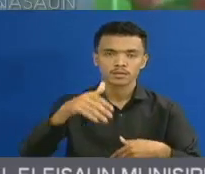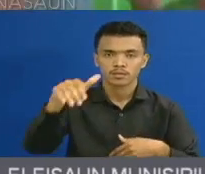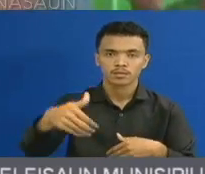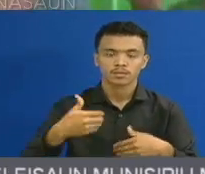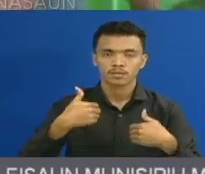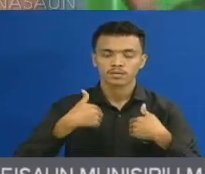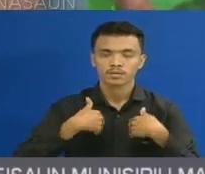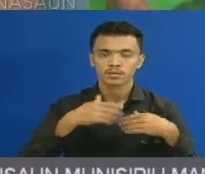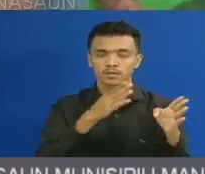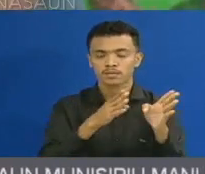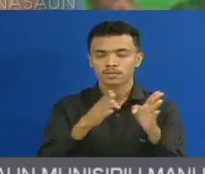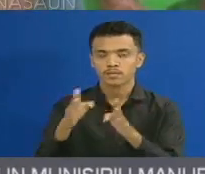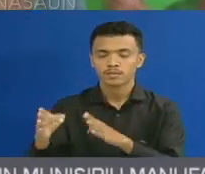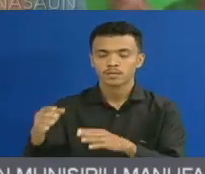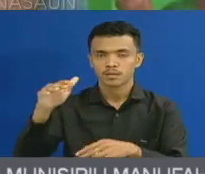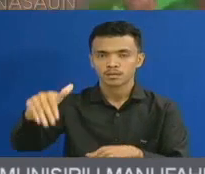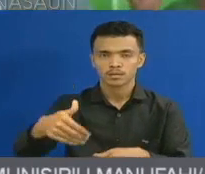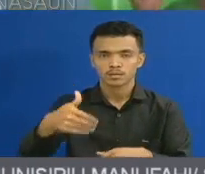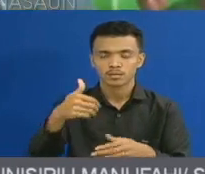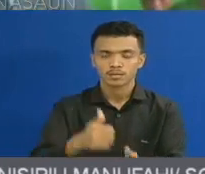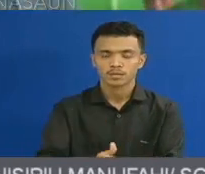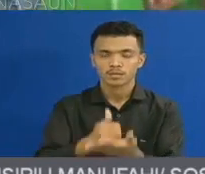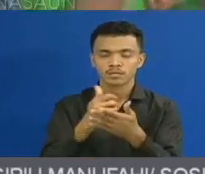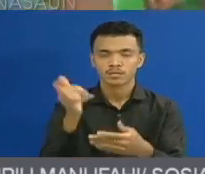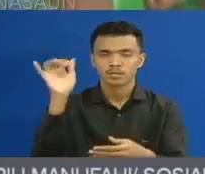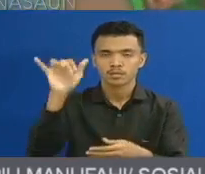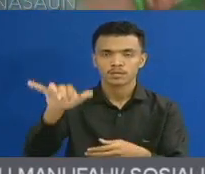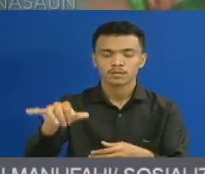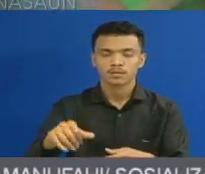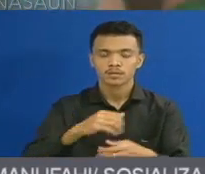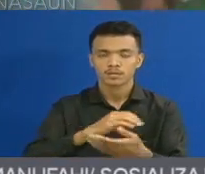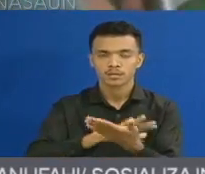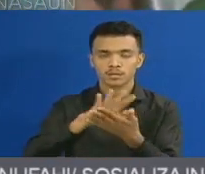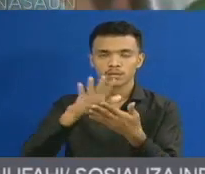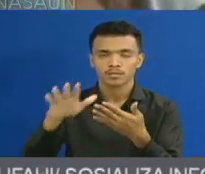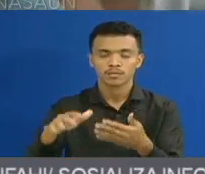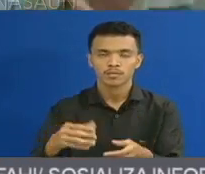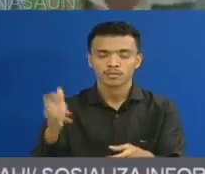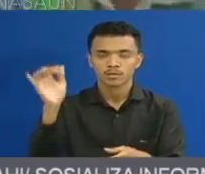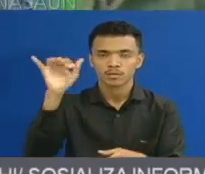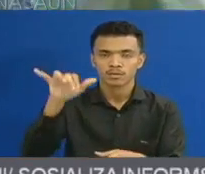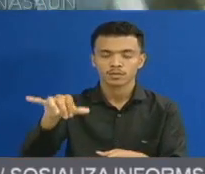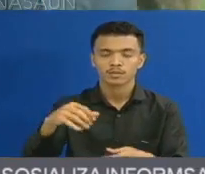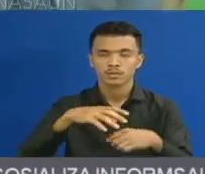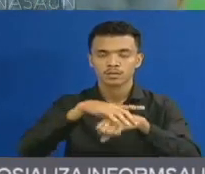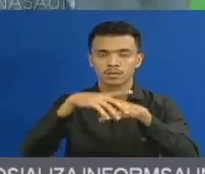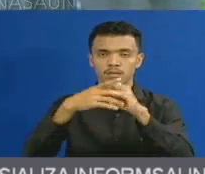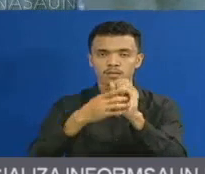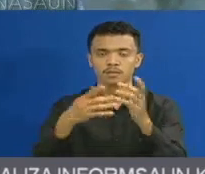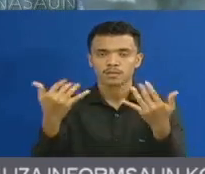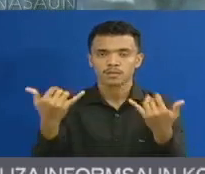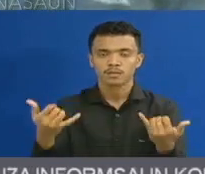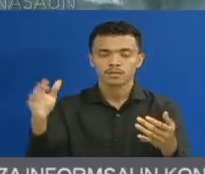Au si mobiliza moz escapador mai hudi ajuda sira atunur. Atu ajuda hudi hamos sirania rai